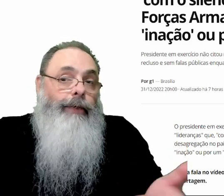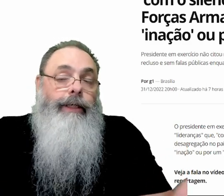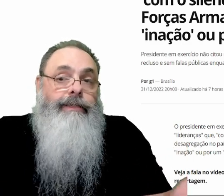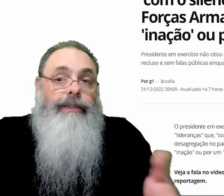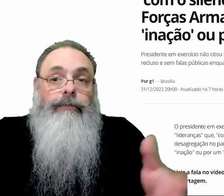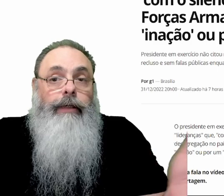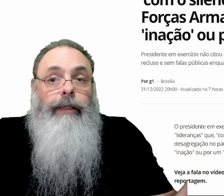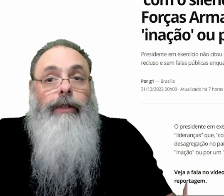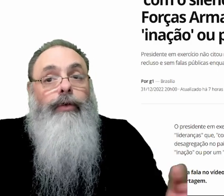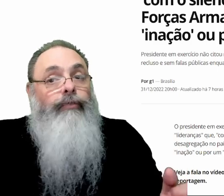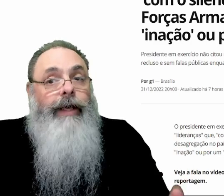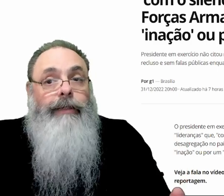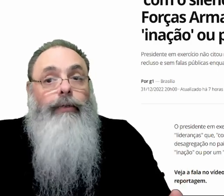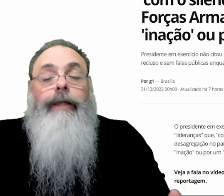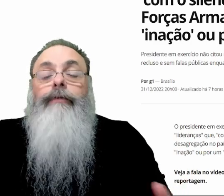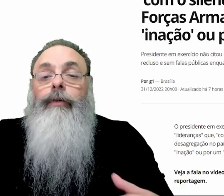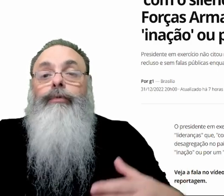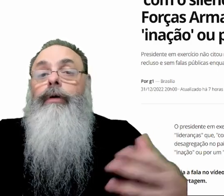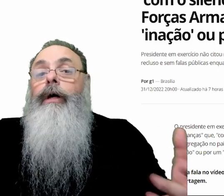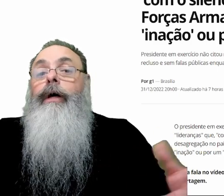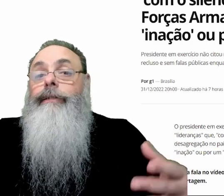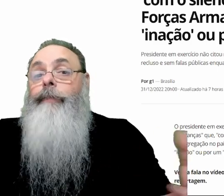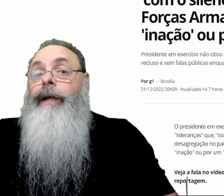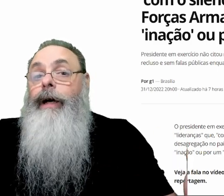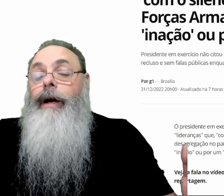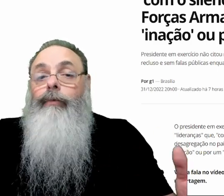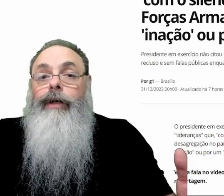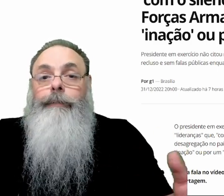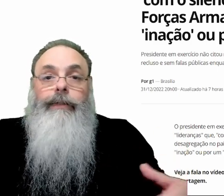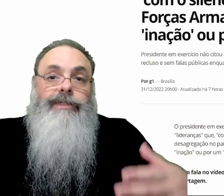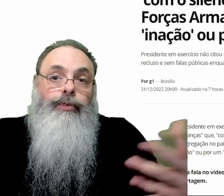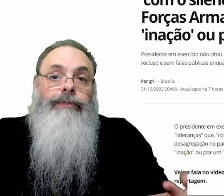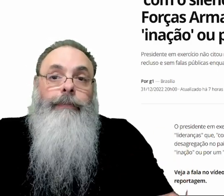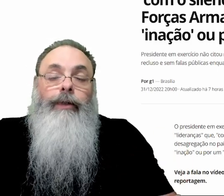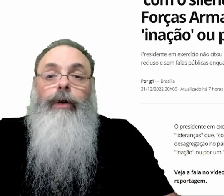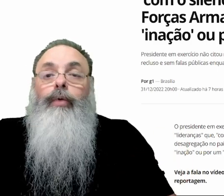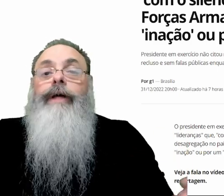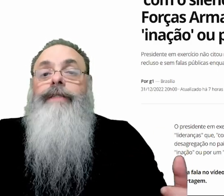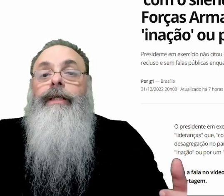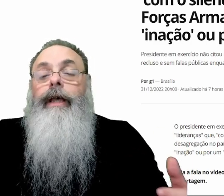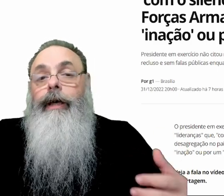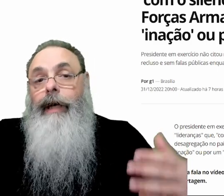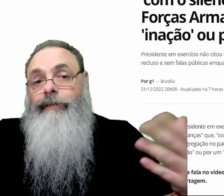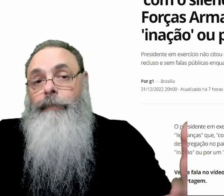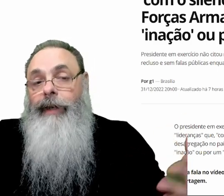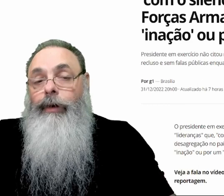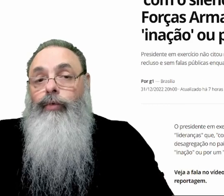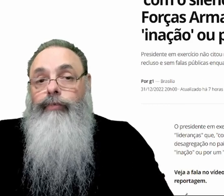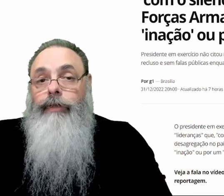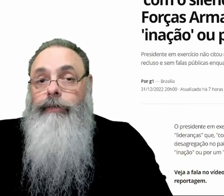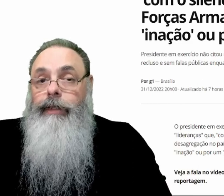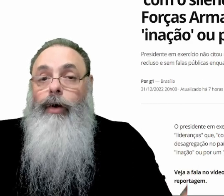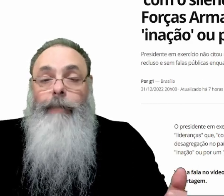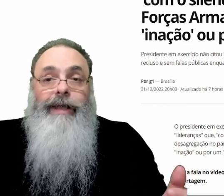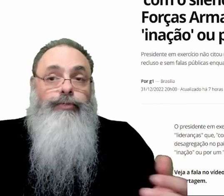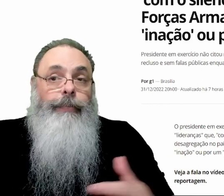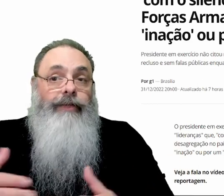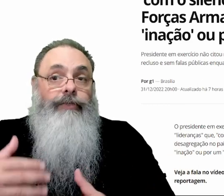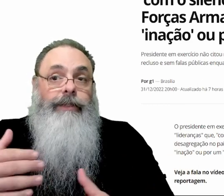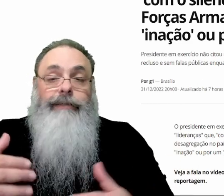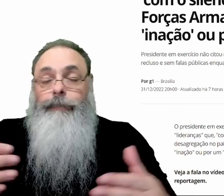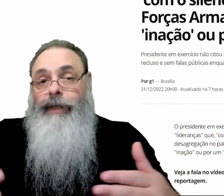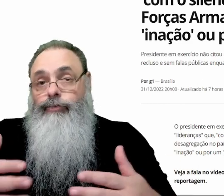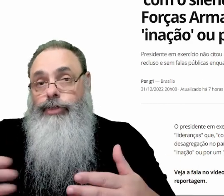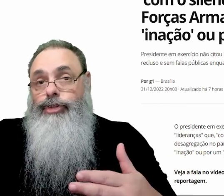eleição, ganhou a eleição, ele que governa agora. Vamos trabalhar agora para a segunda melhor coisa, que é atrapalhar o governo dele ao máximo,